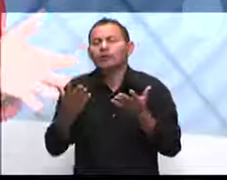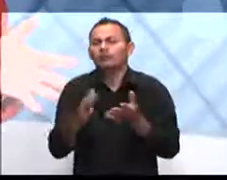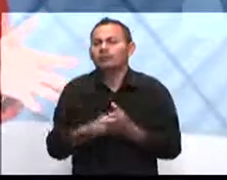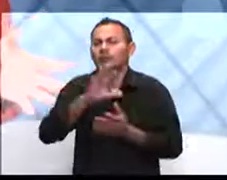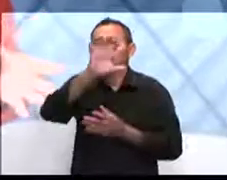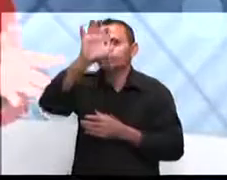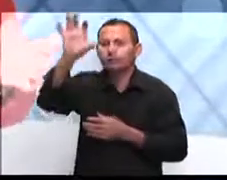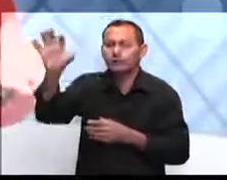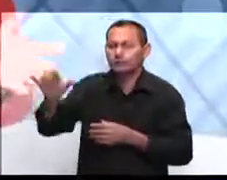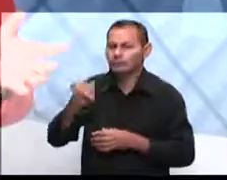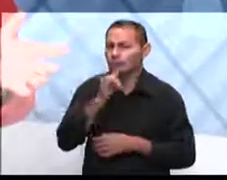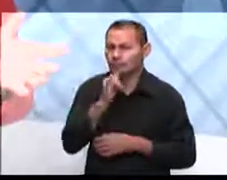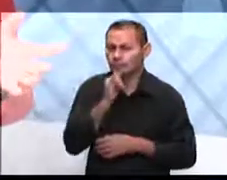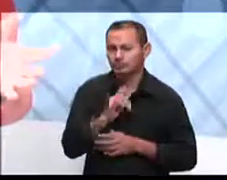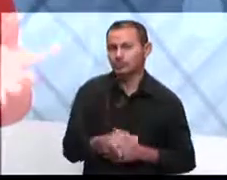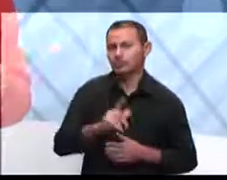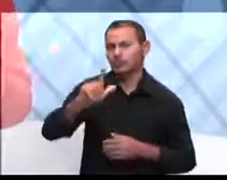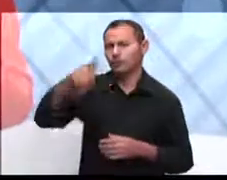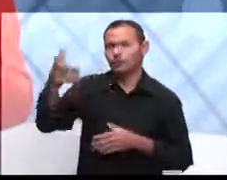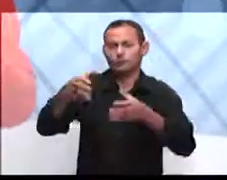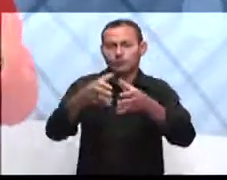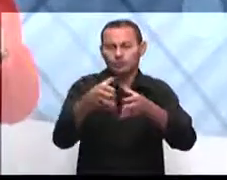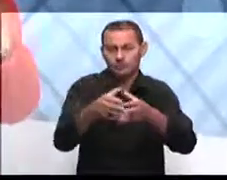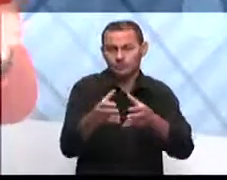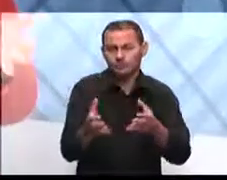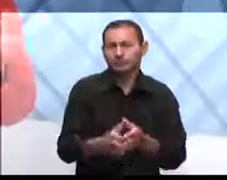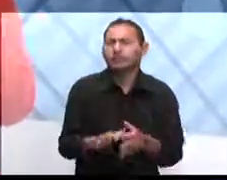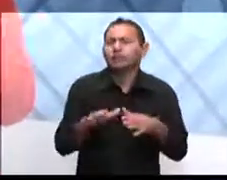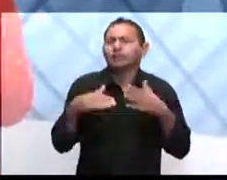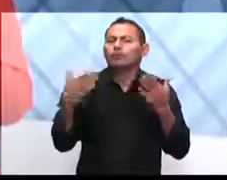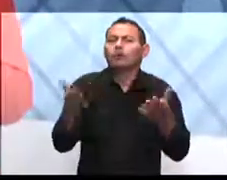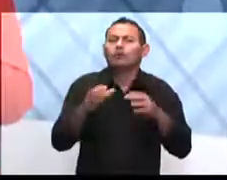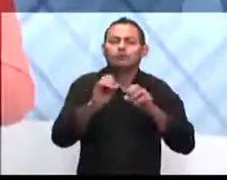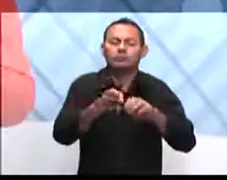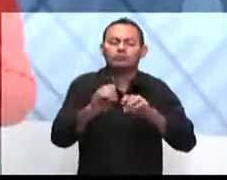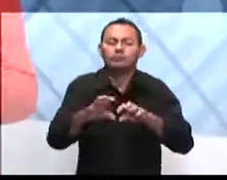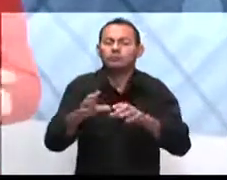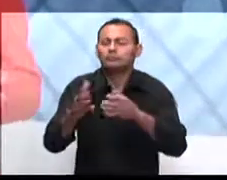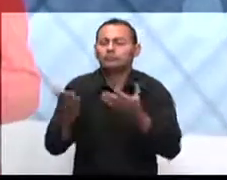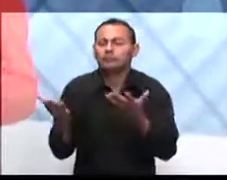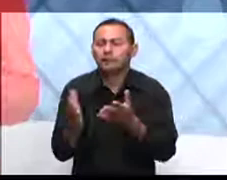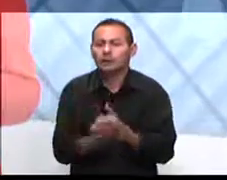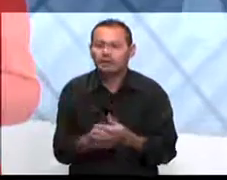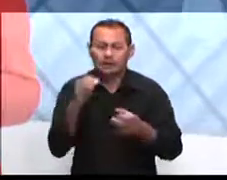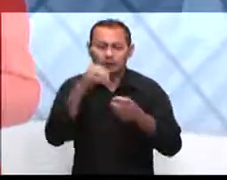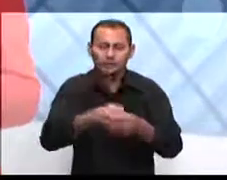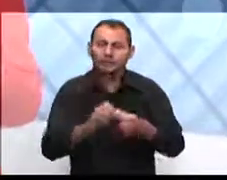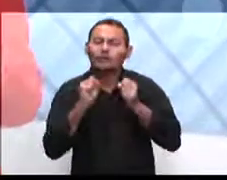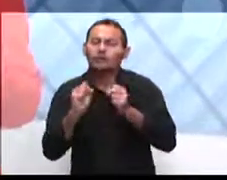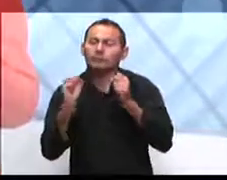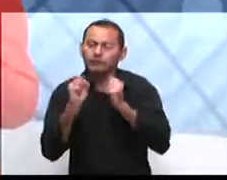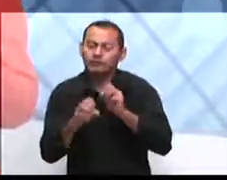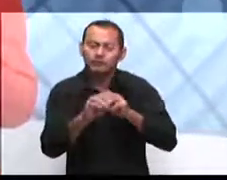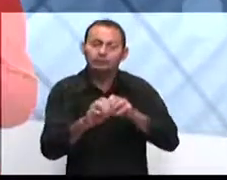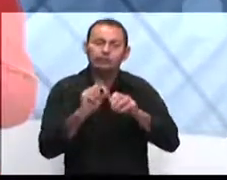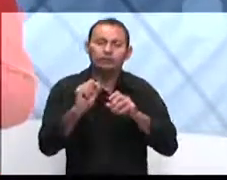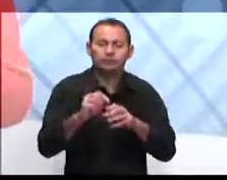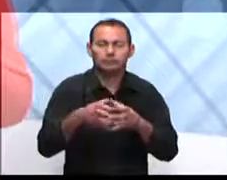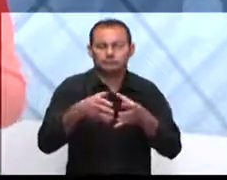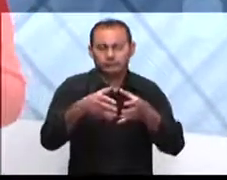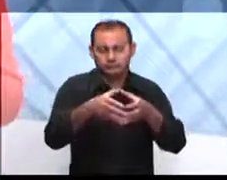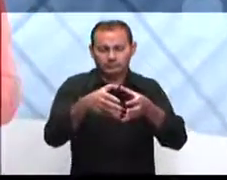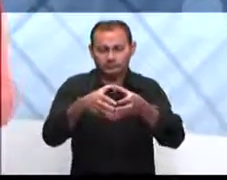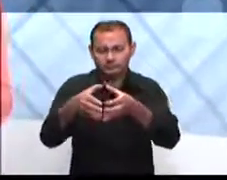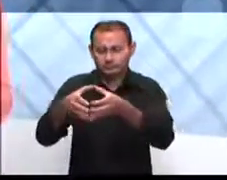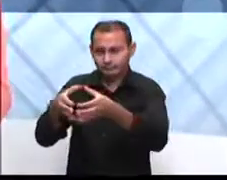região, né? Por exemplo, uma outra categoria. Qual ensino ele está enquadrado? Então, são várias subcategorias